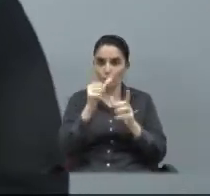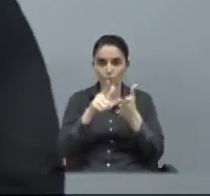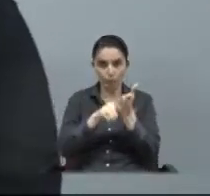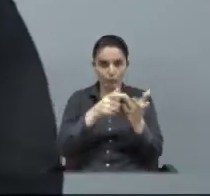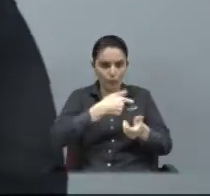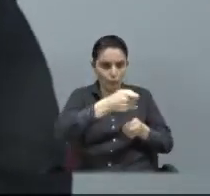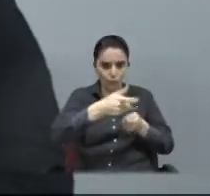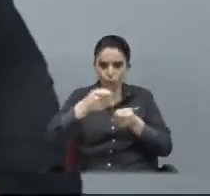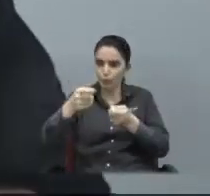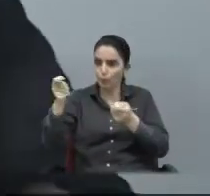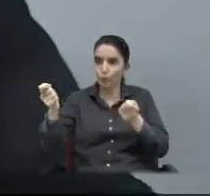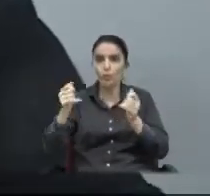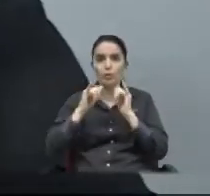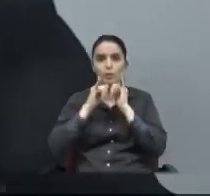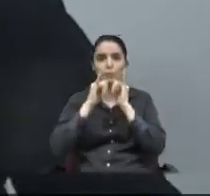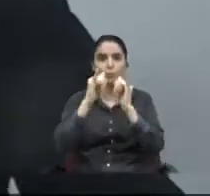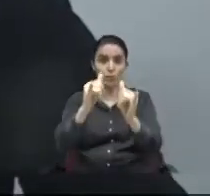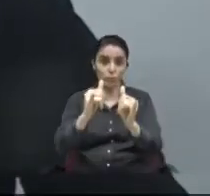grande problema que assola